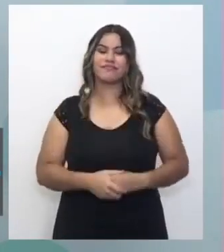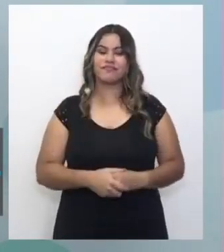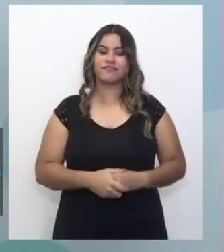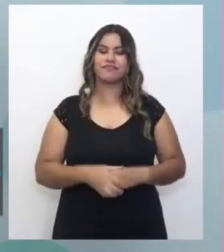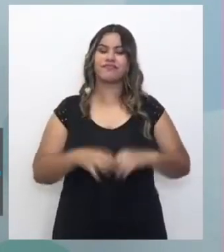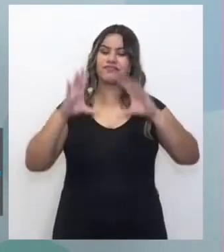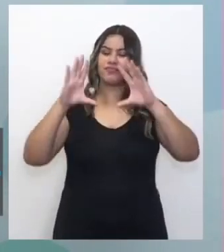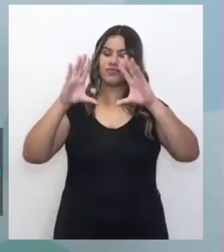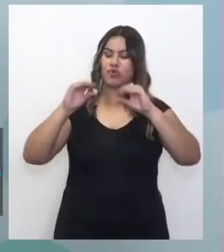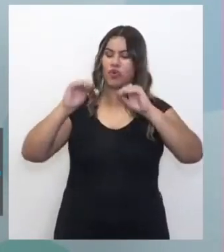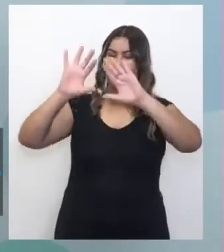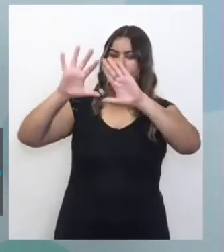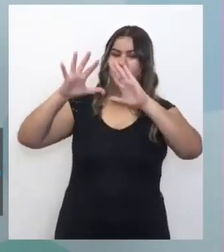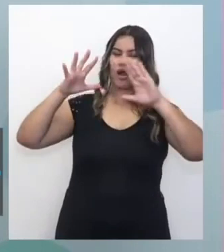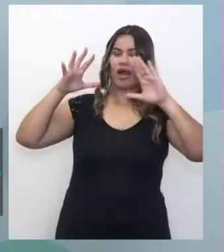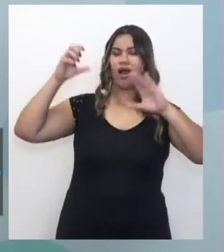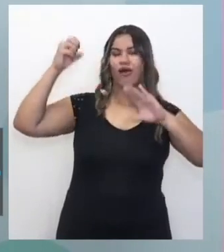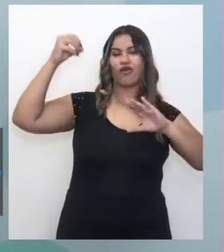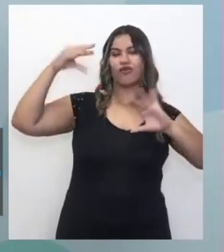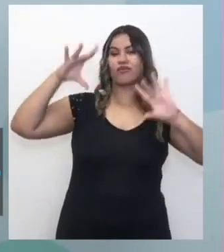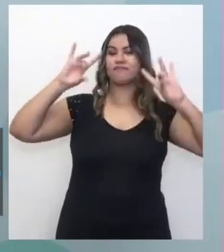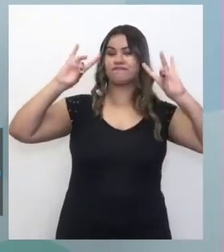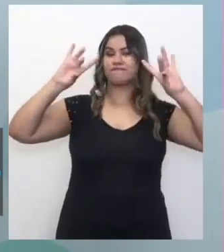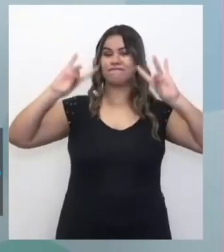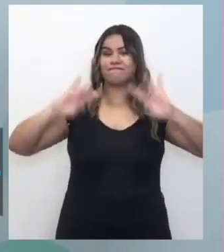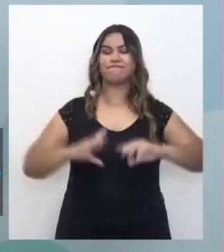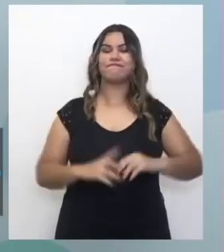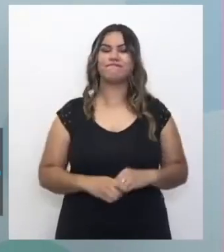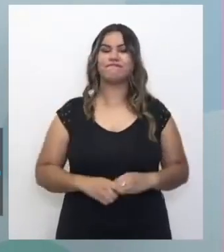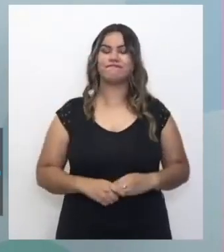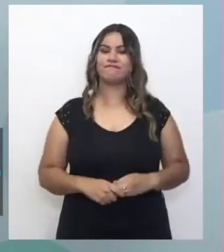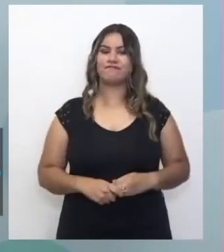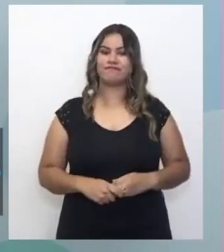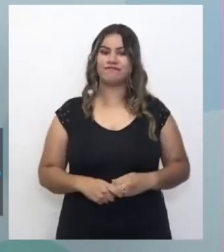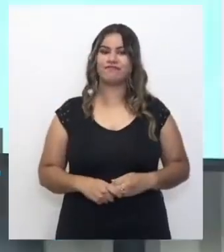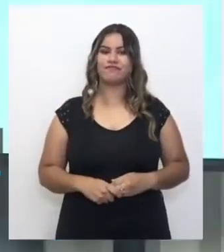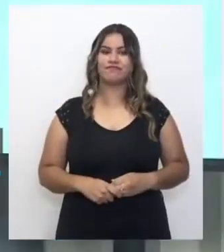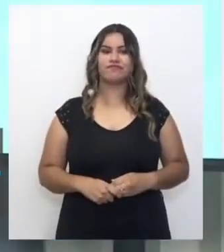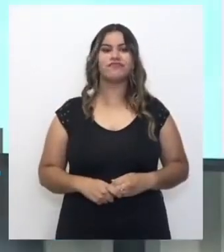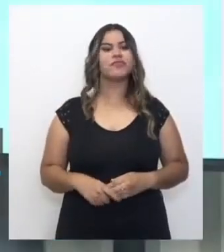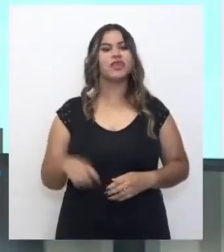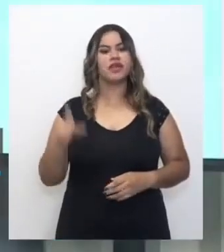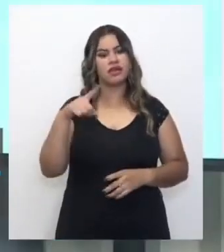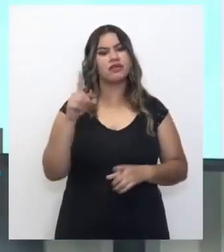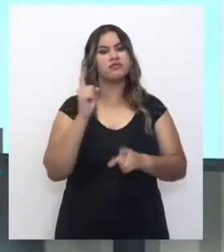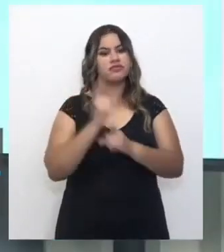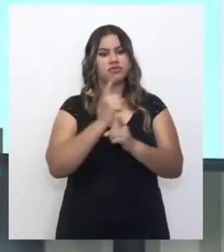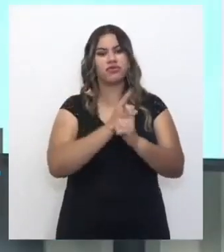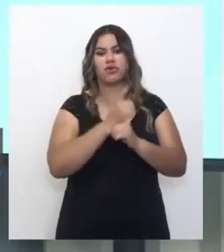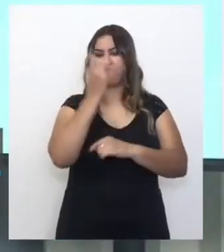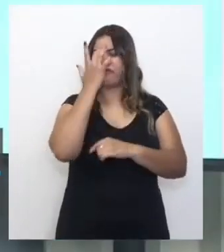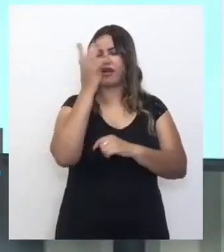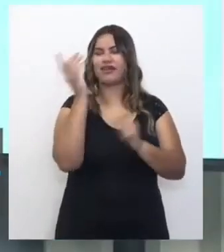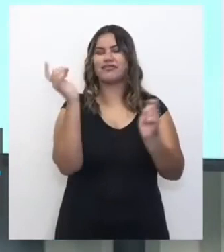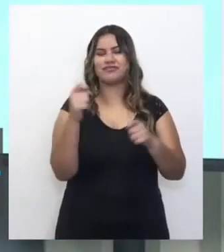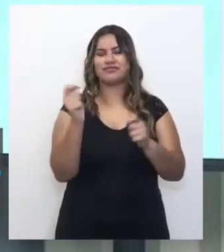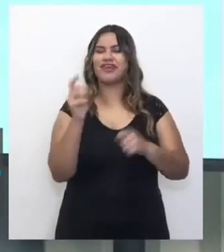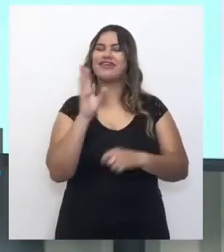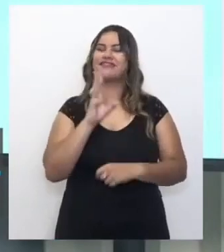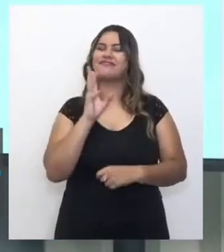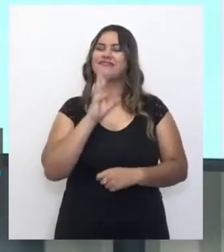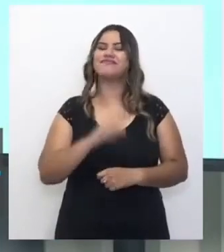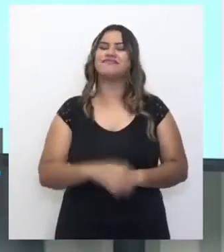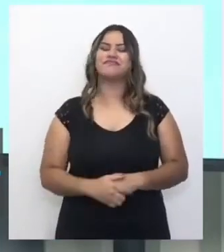noites claras, luz sagrada. Muitos, aí, né? Muitos eles conseguem localizar, né, facilmente. Eu acho interessante isso.